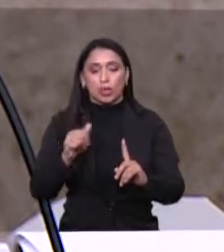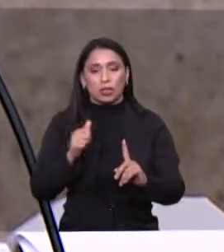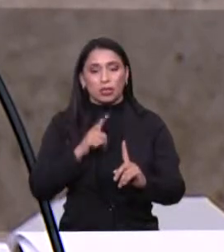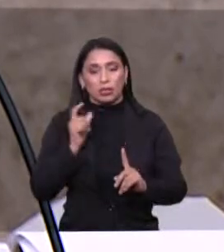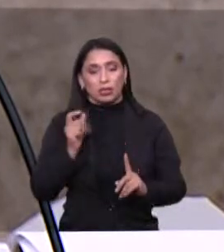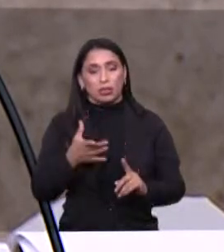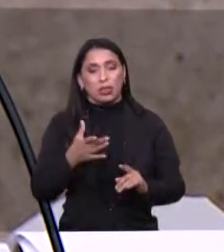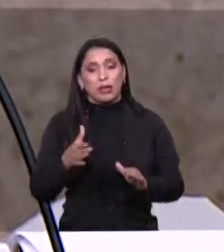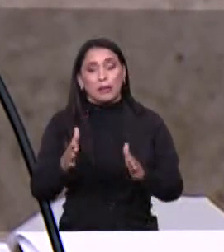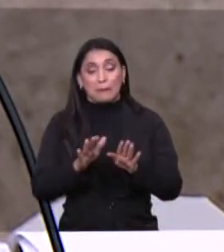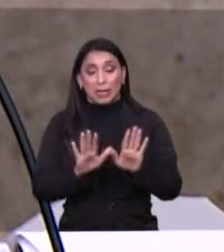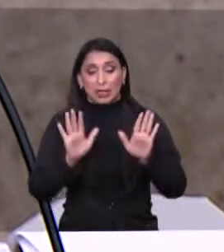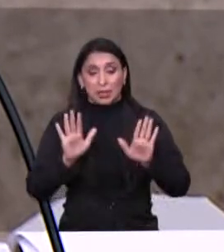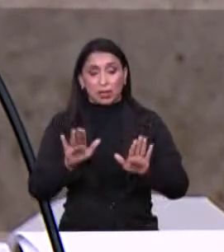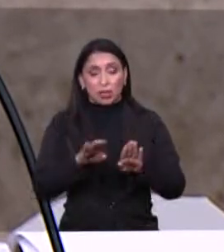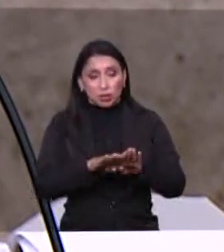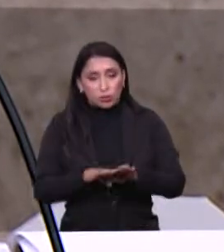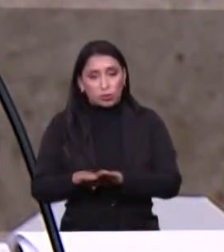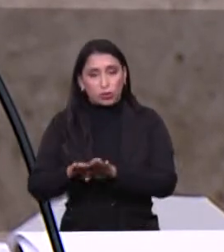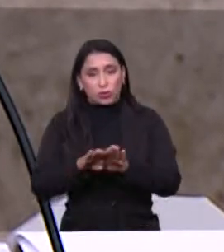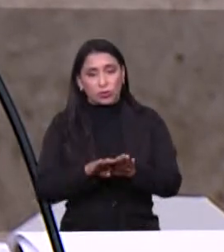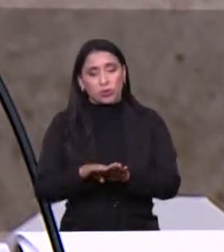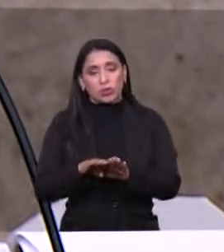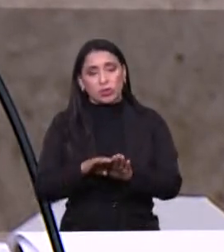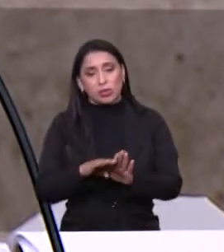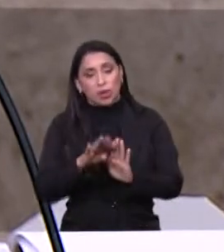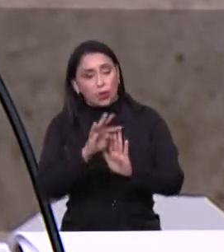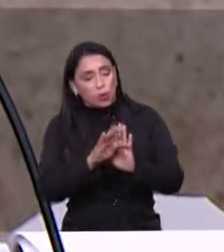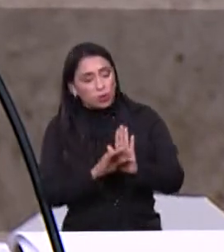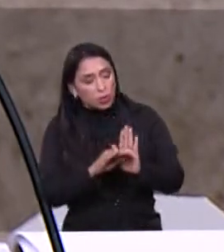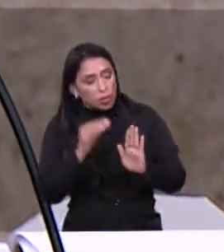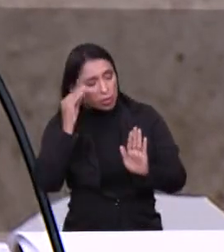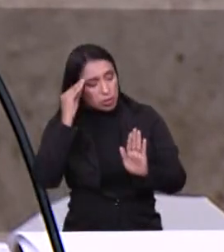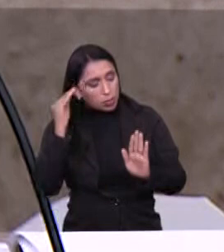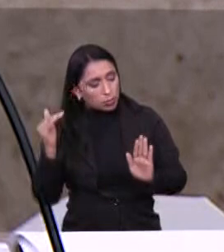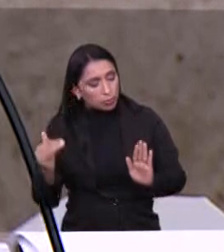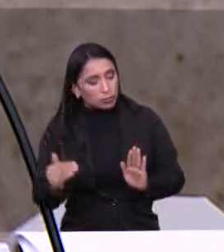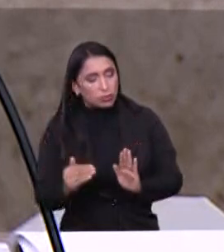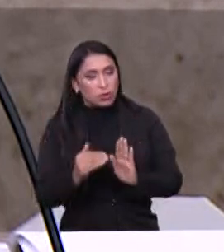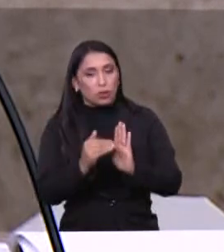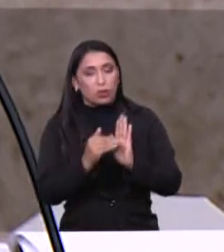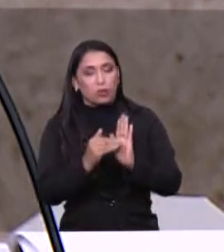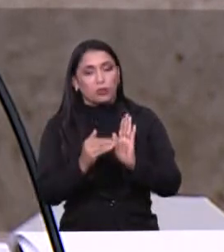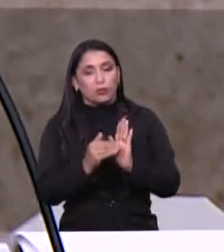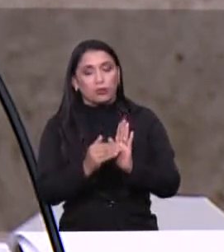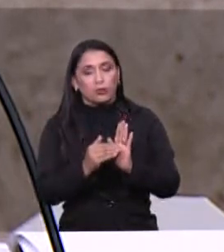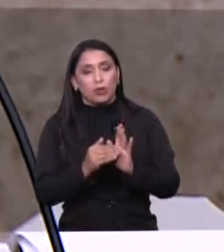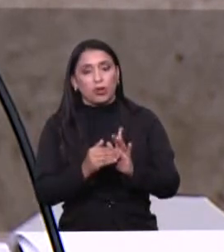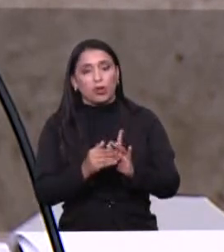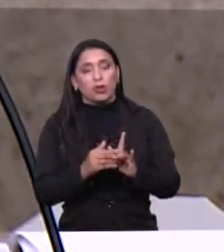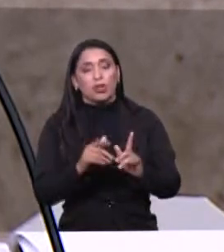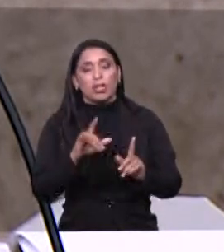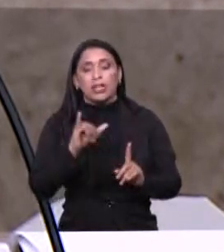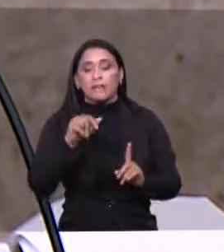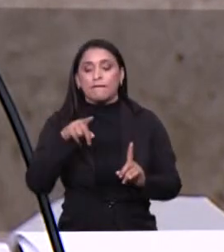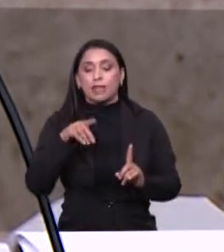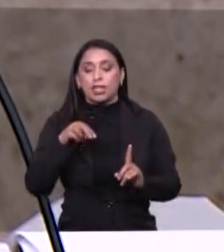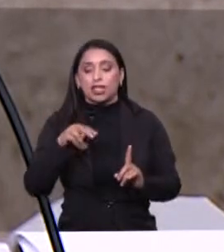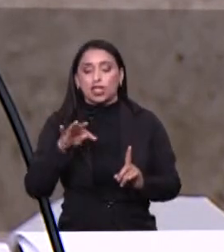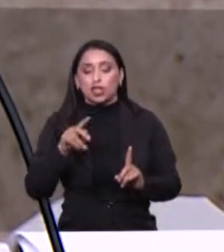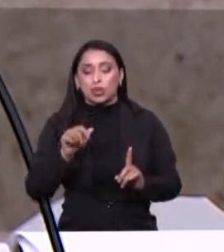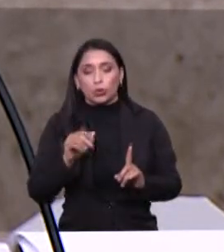está havendo um consenso no sentido de uma interpretação conforme, entendendo-se designação como investidura